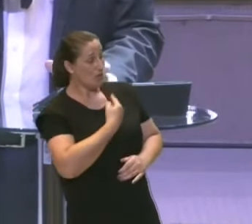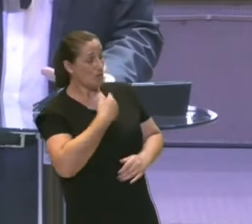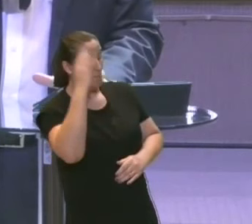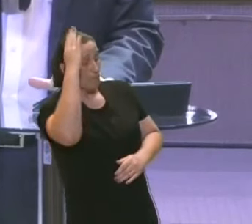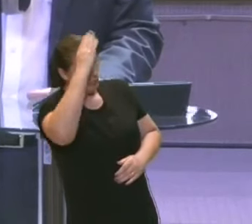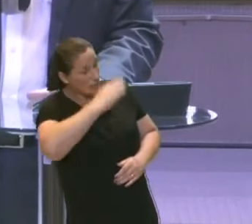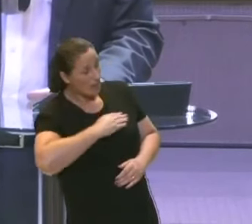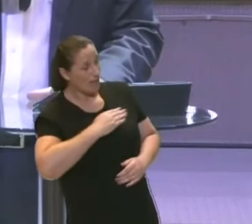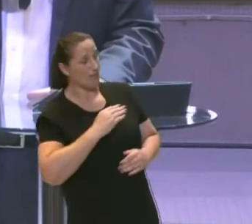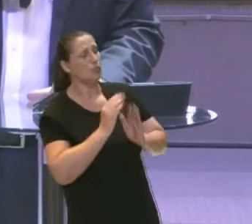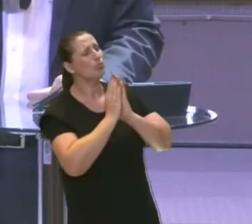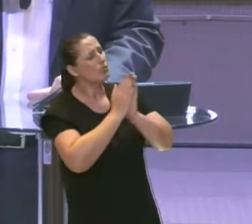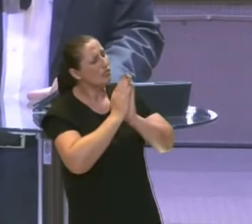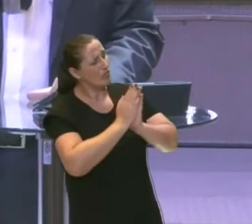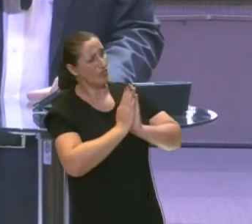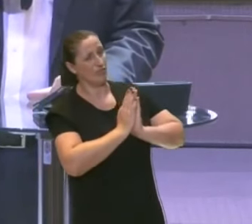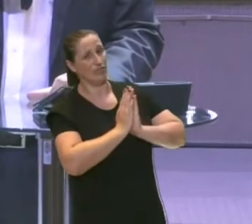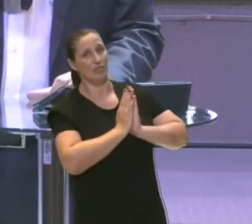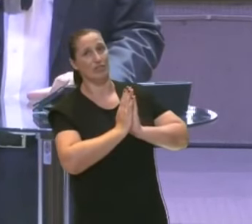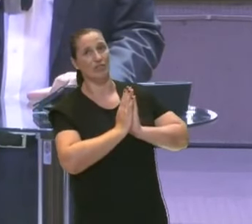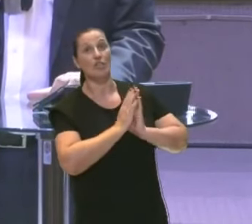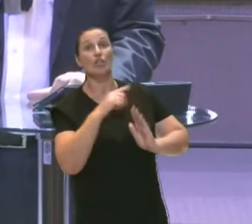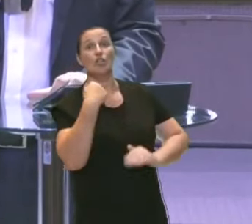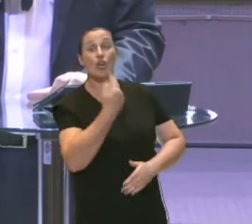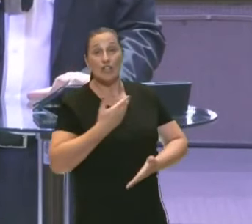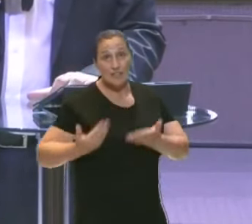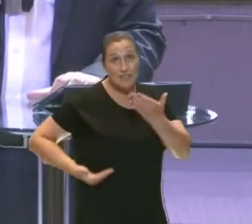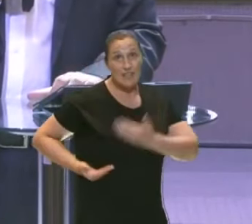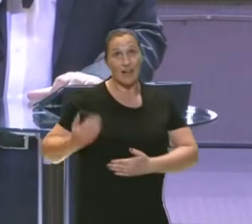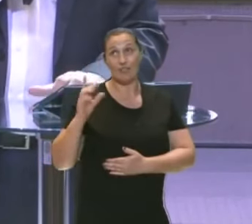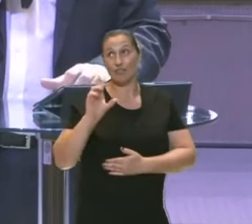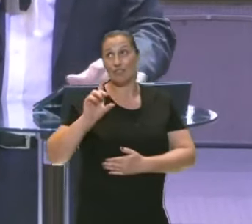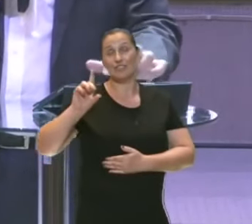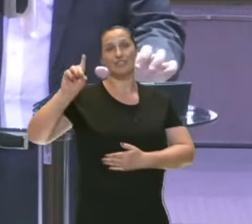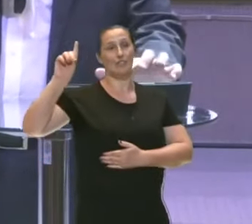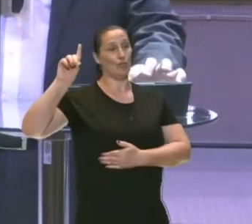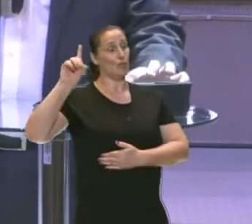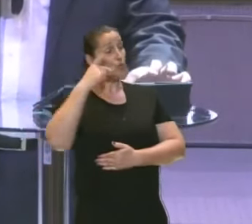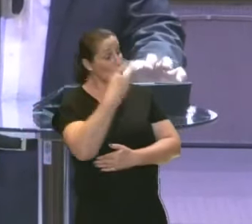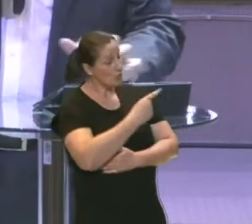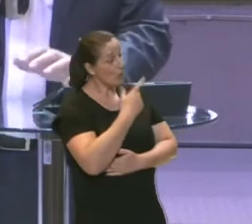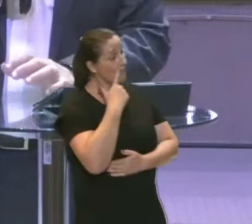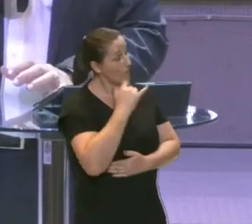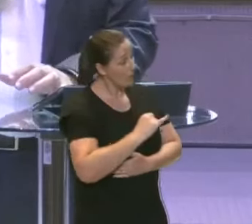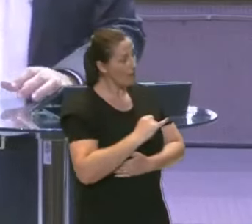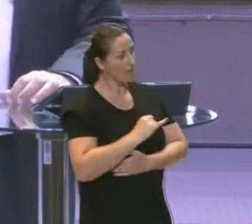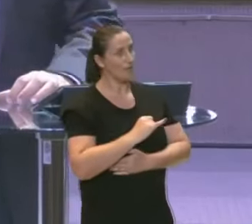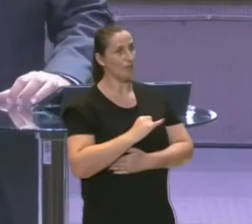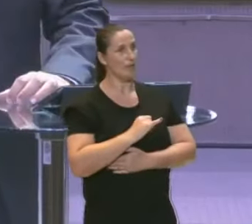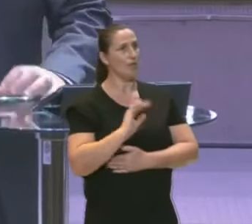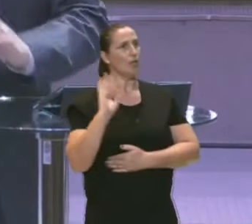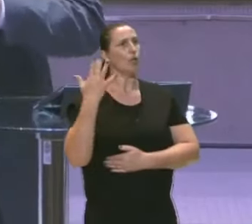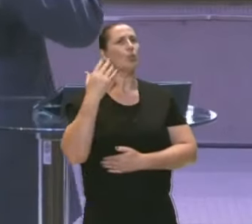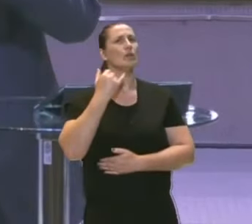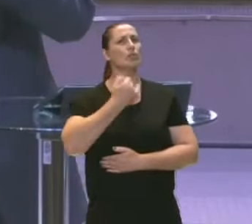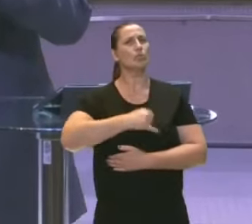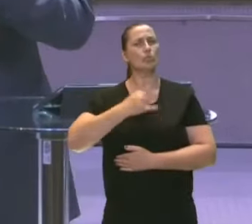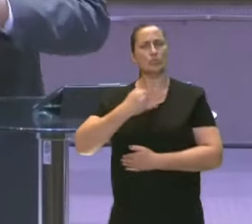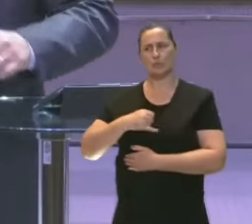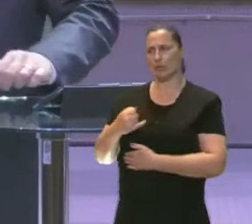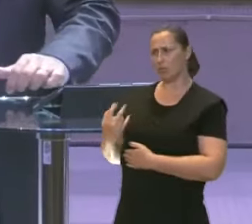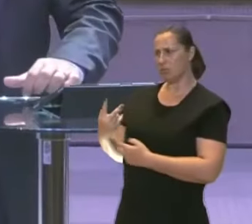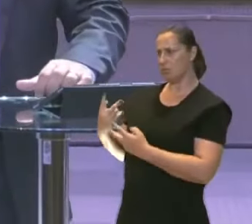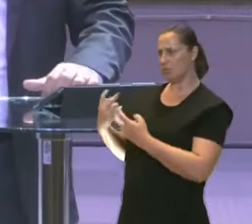perdoe a nossa maldade, pois somos servos do Deus do seu pai. E quando recebeu essa mensagem,